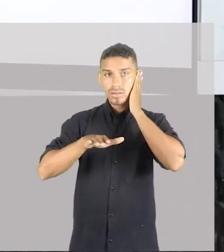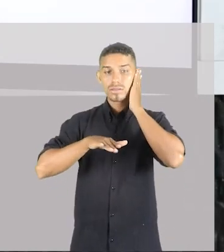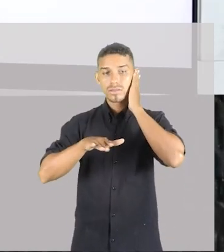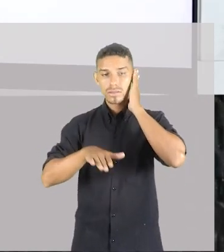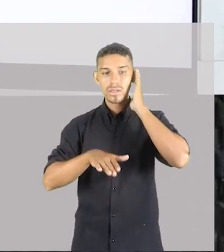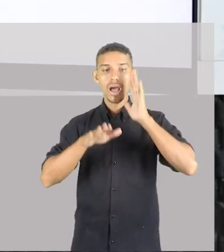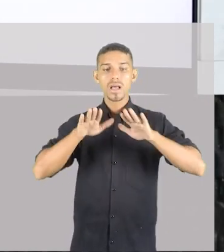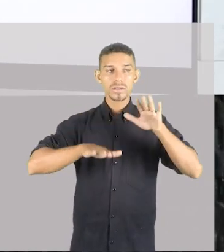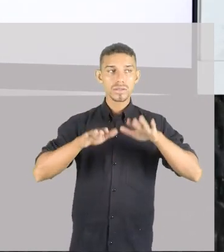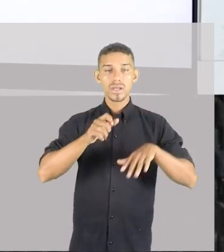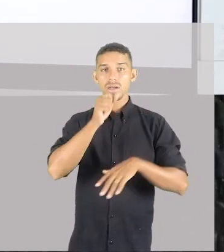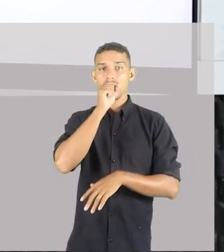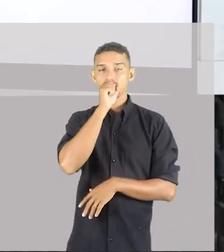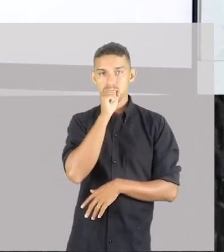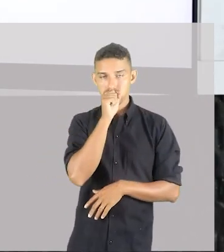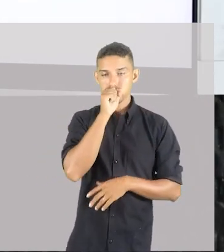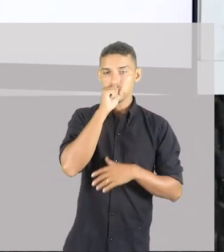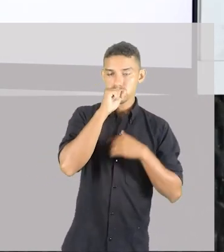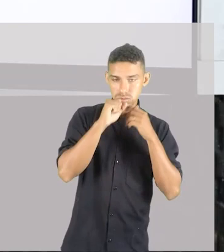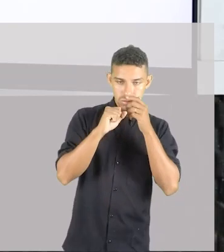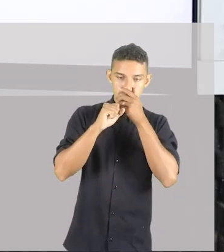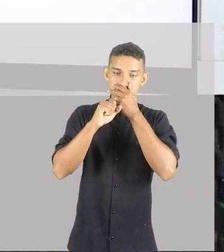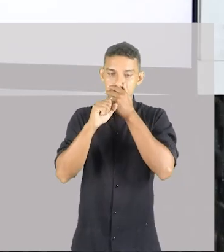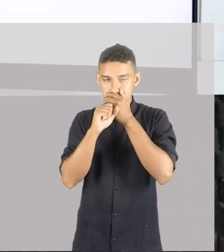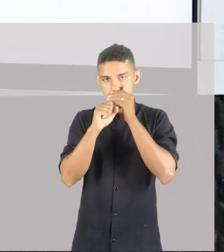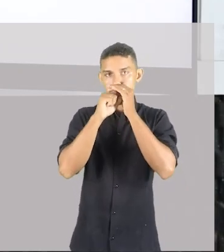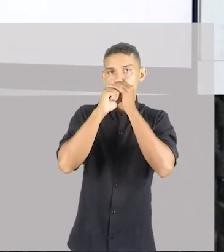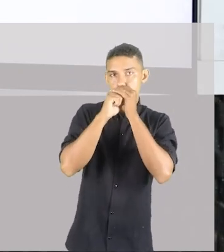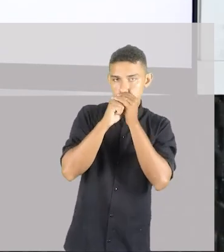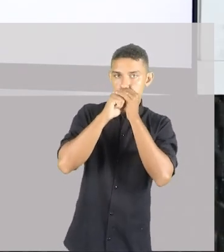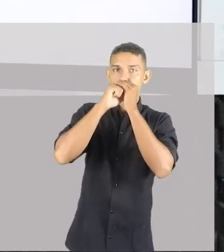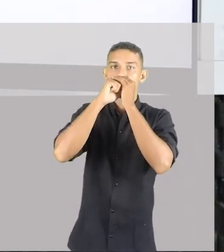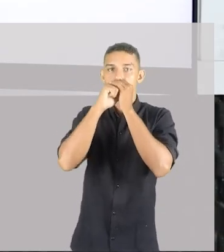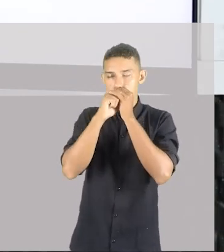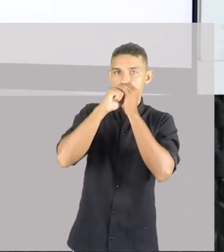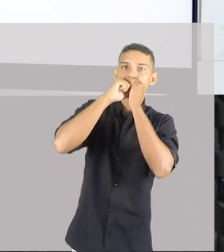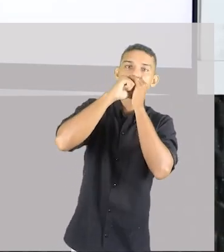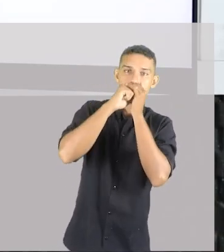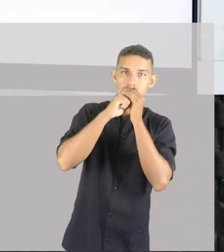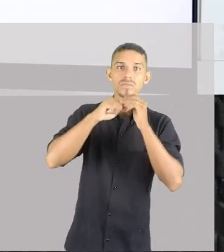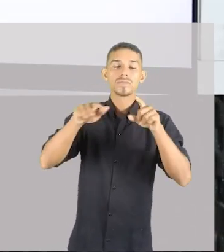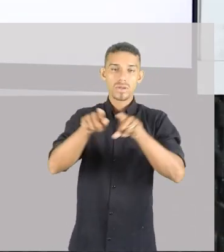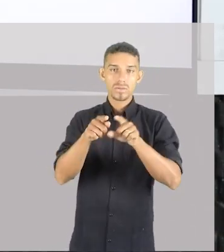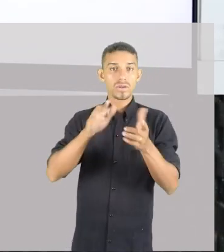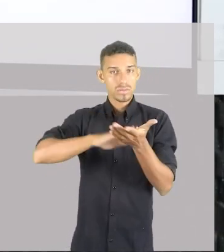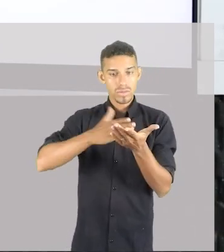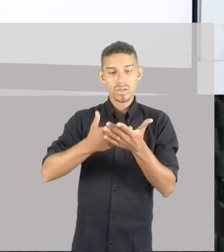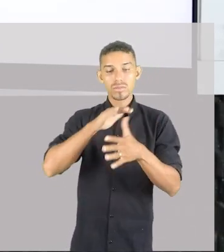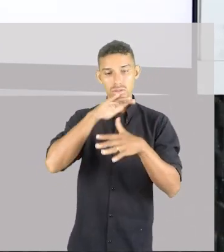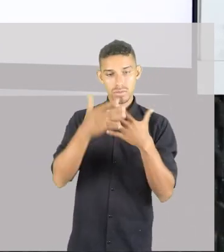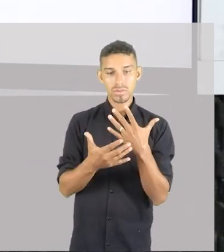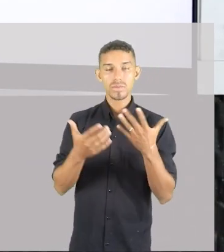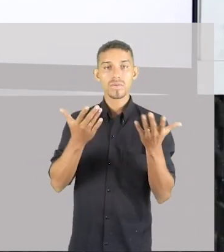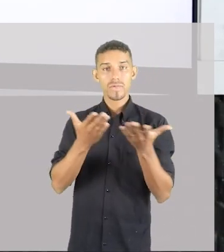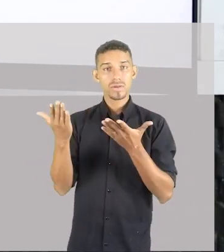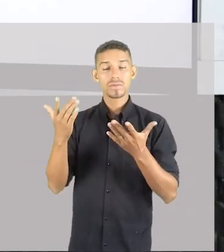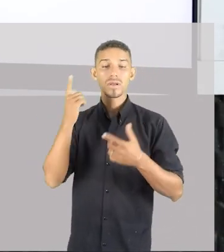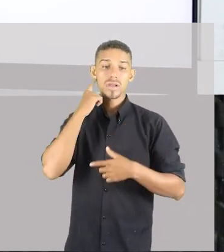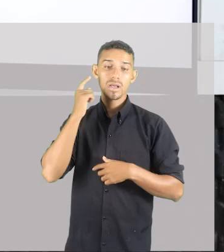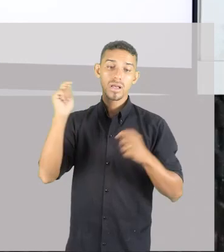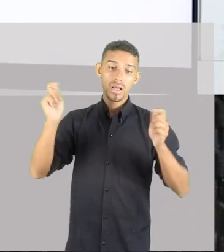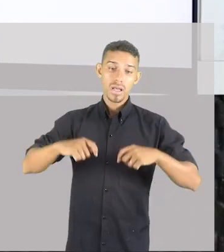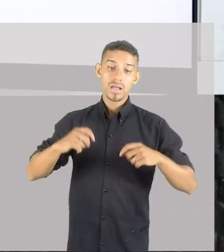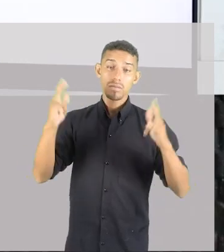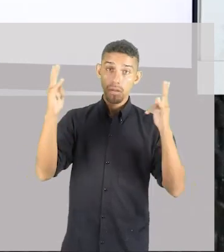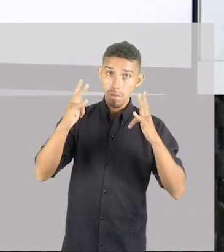tem o bitb Box que é um rapper que consegue fazer esse processo de mixagem exatamente como meu intérprete tá fazendo aí na hora mas